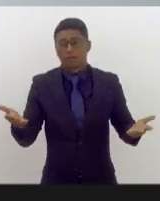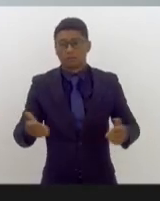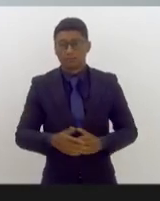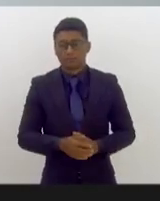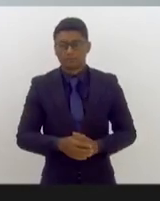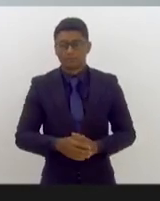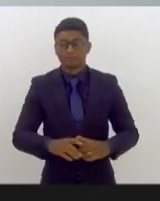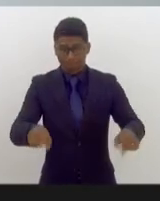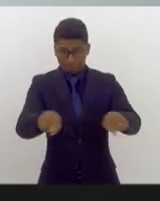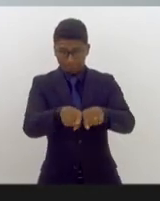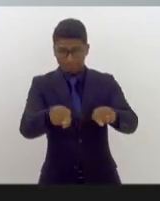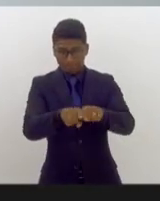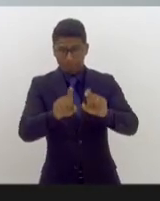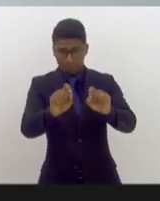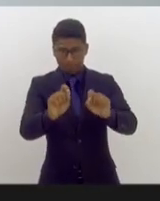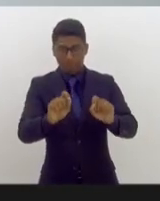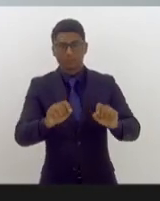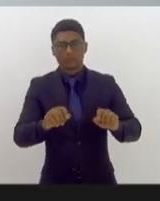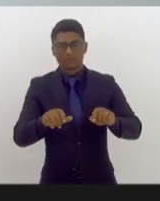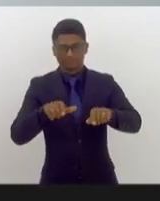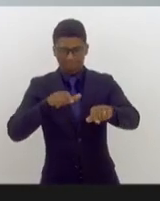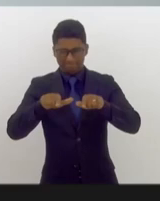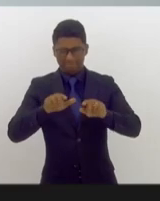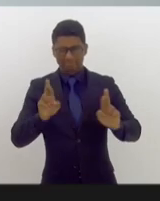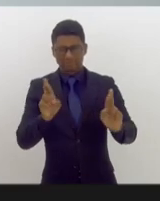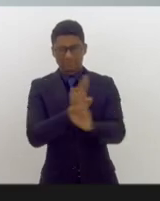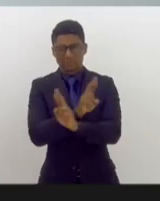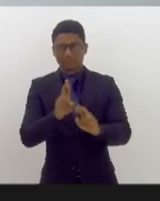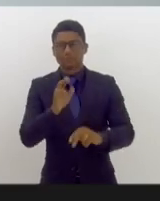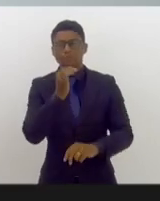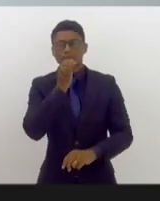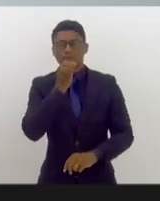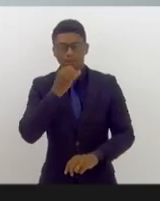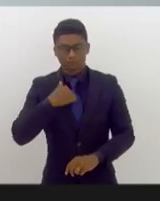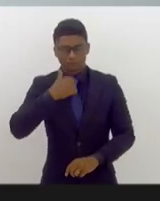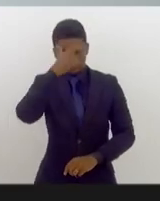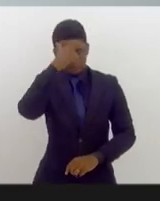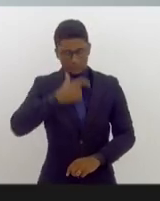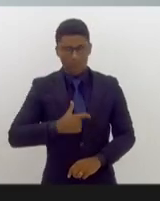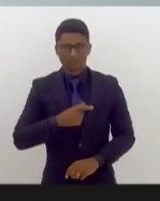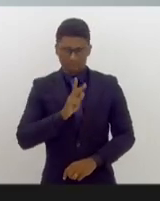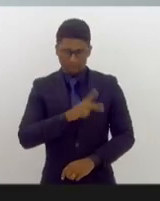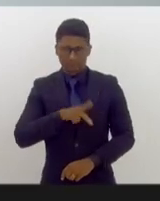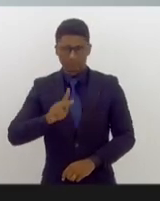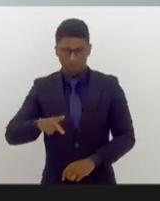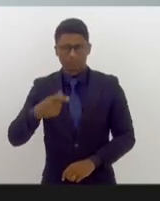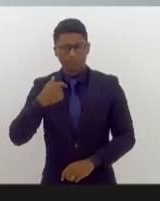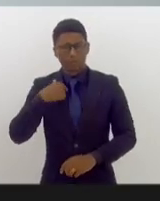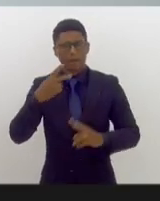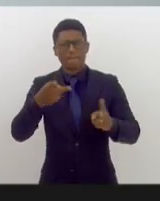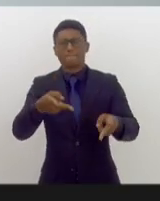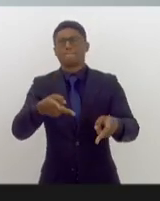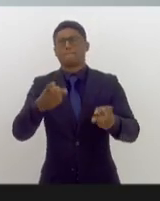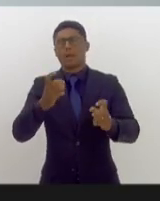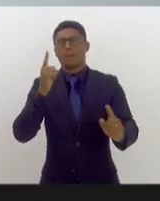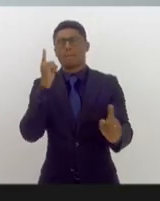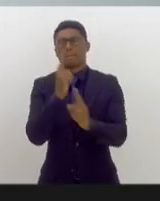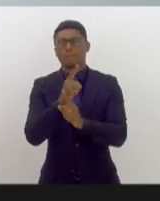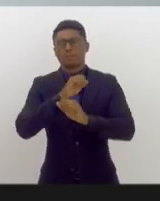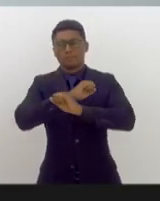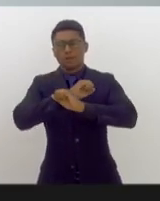trabalho. São alunos, e eu, por exemplo, como docente do chão da escola, percebi isso claramente no